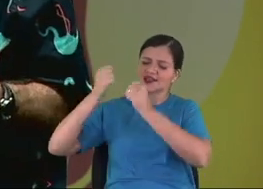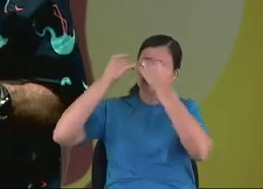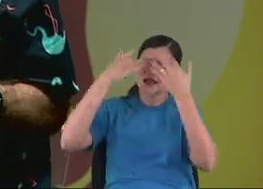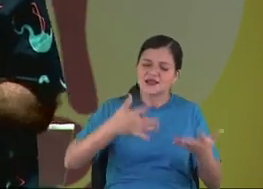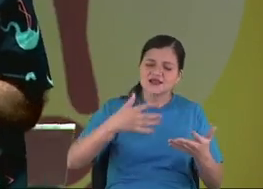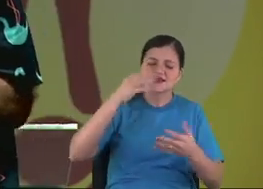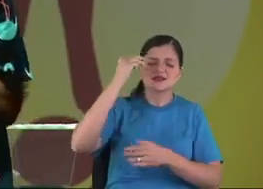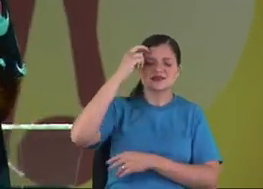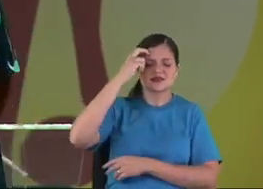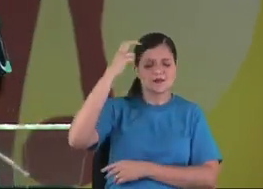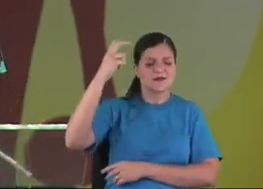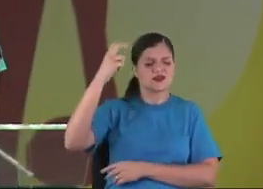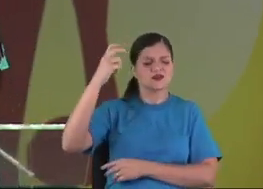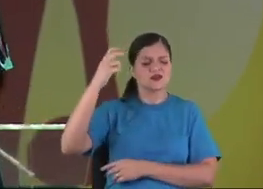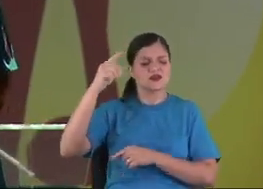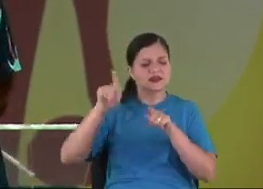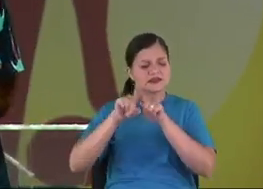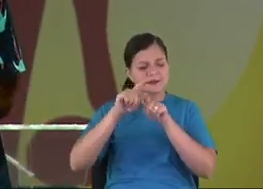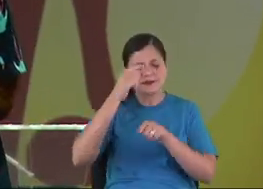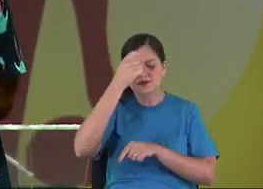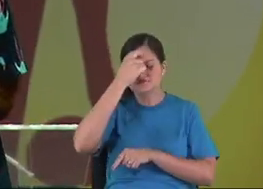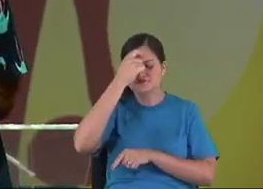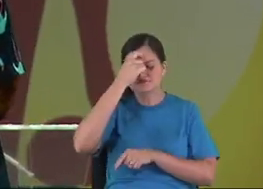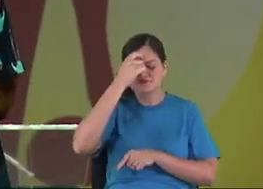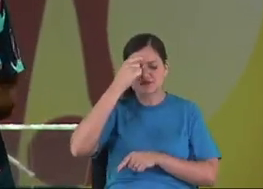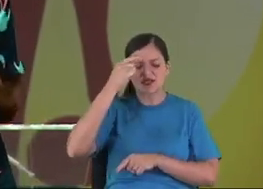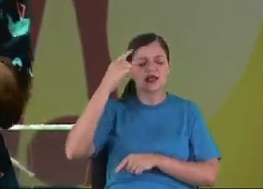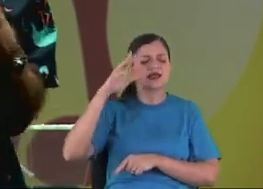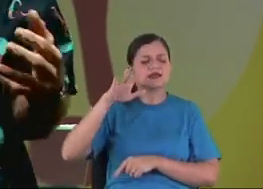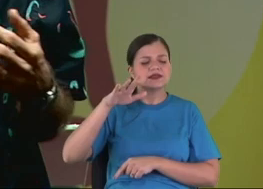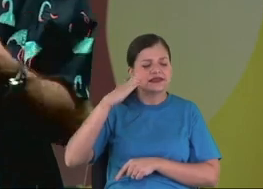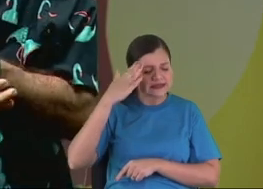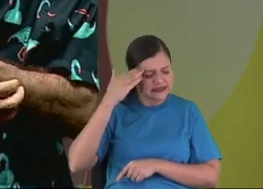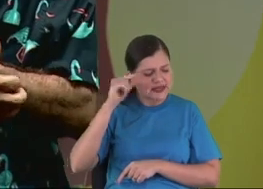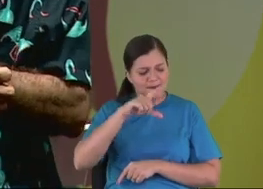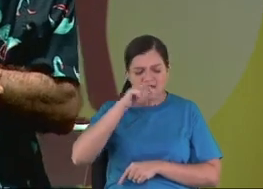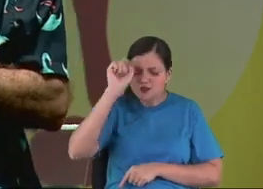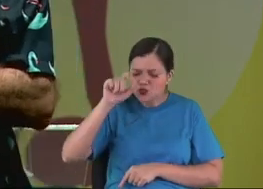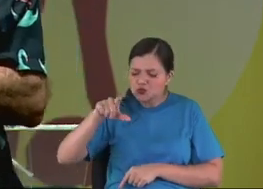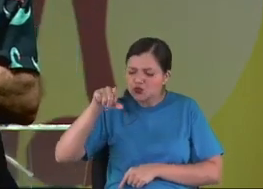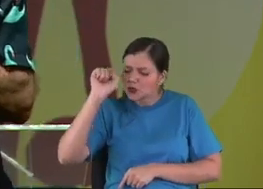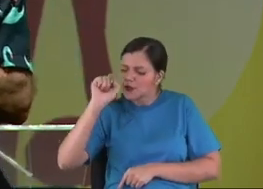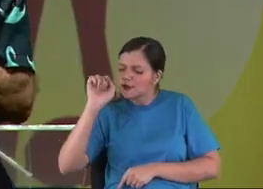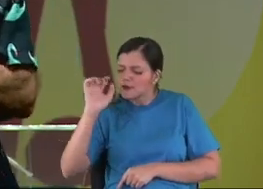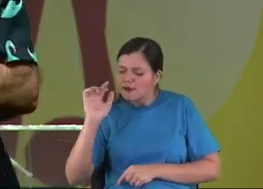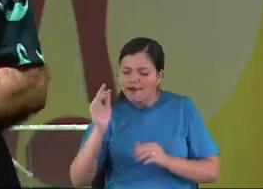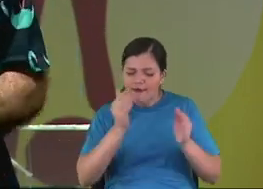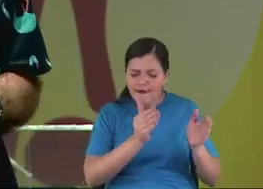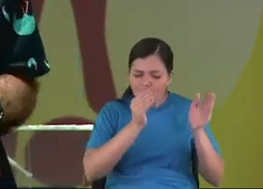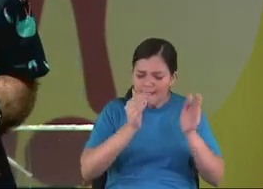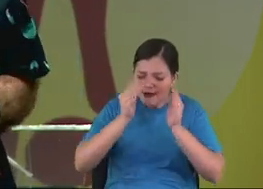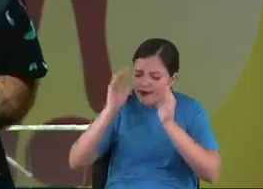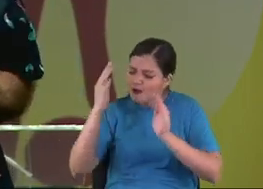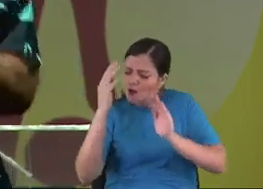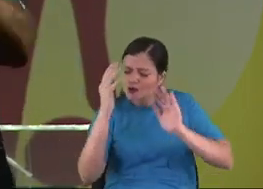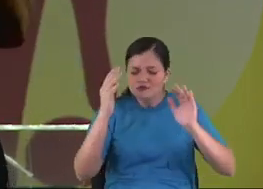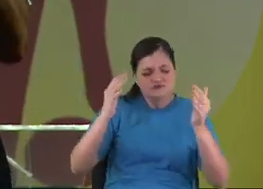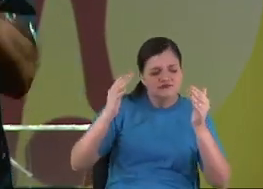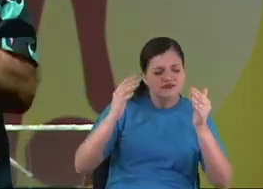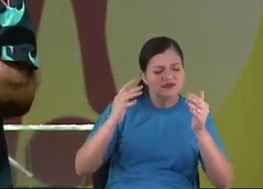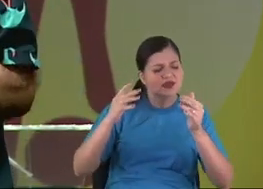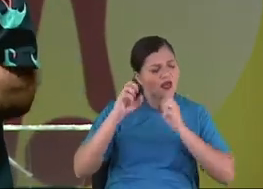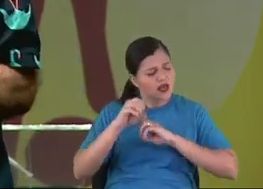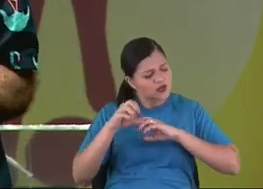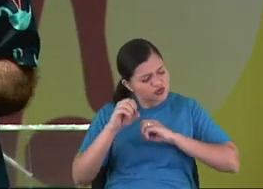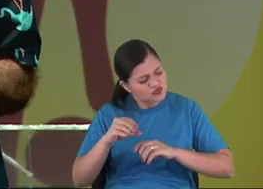sabedoria e discernimento para, em cada circunstância, na criação dos filhos, de